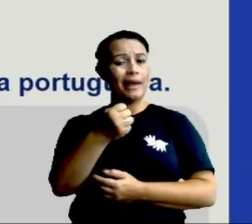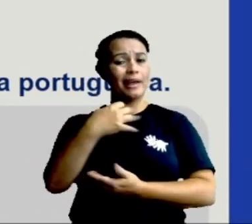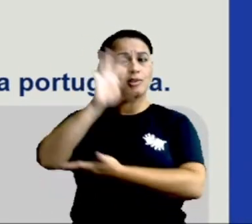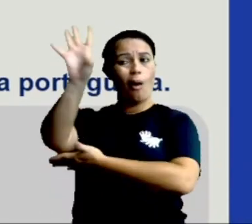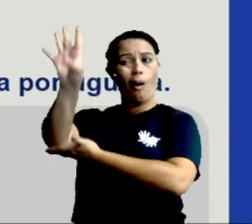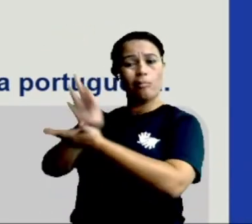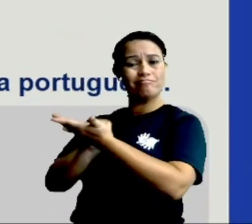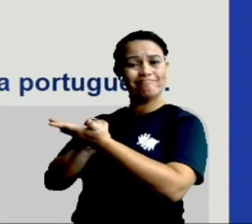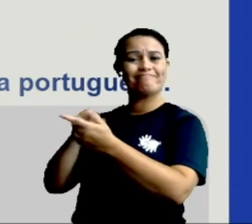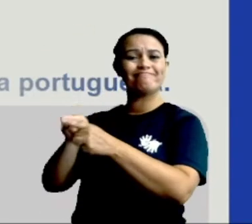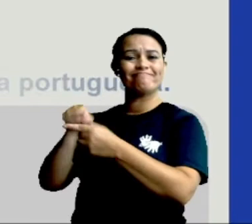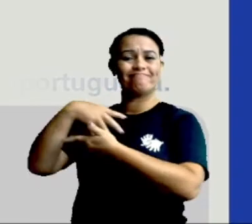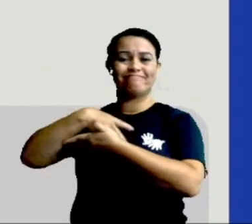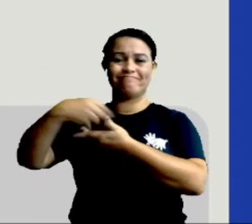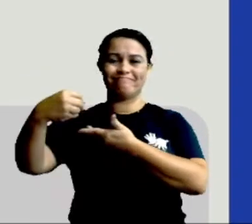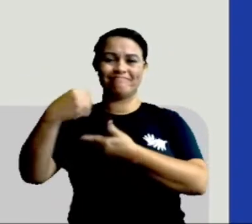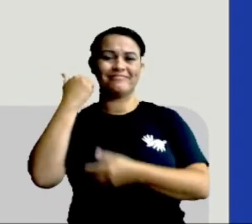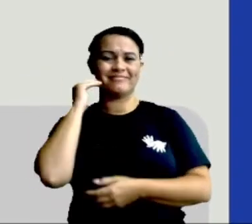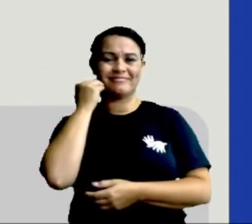desembarcaram.